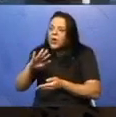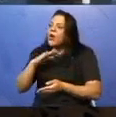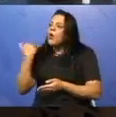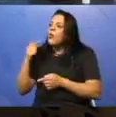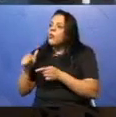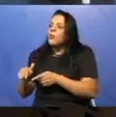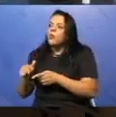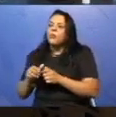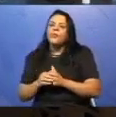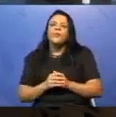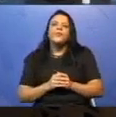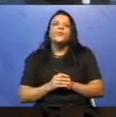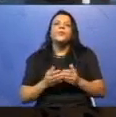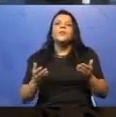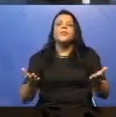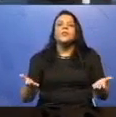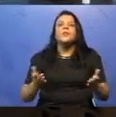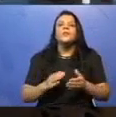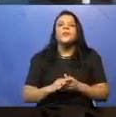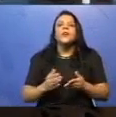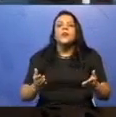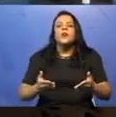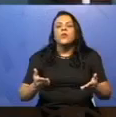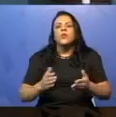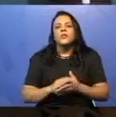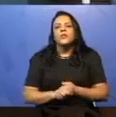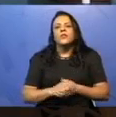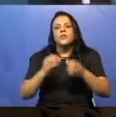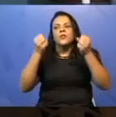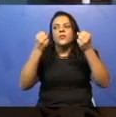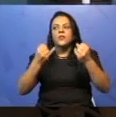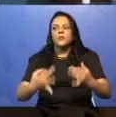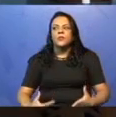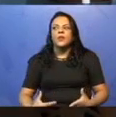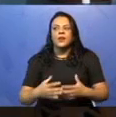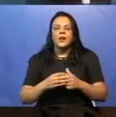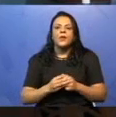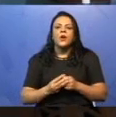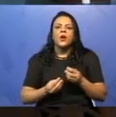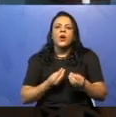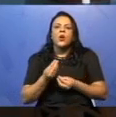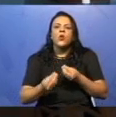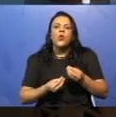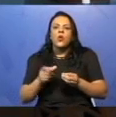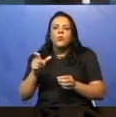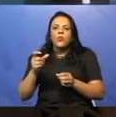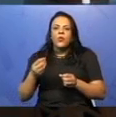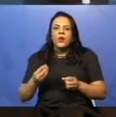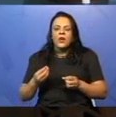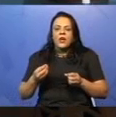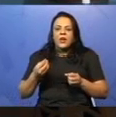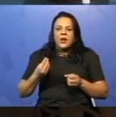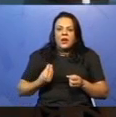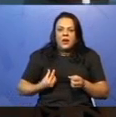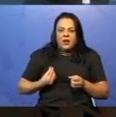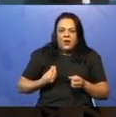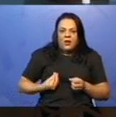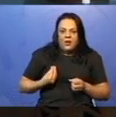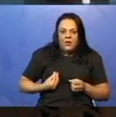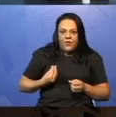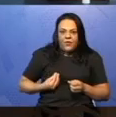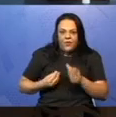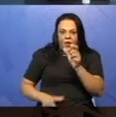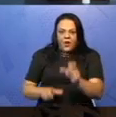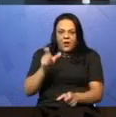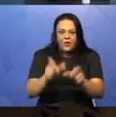Bom, gente, para encerrar, eu vou falar sobre a ideia como que são formadas novas espécies, especiação. Como que